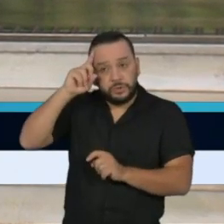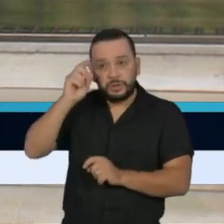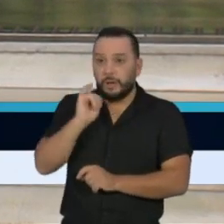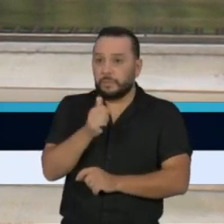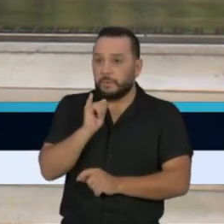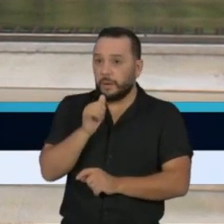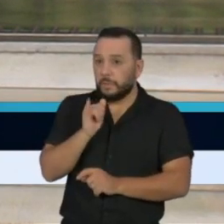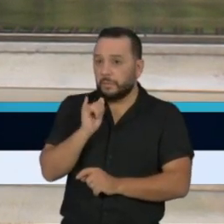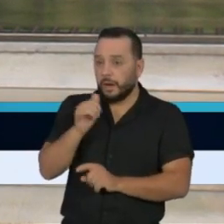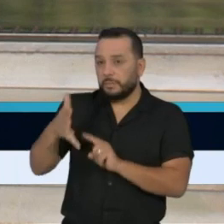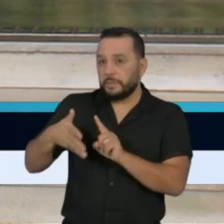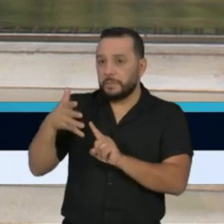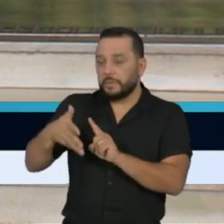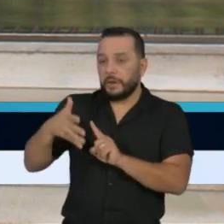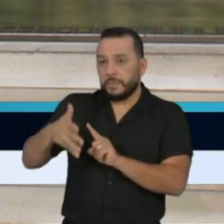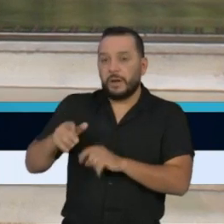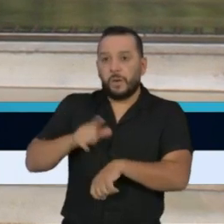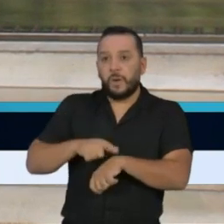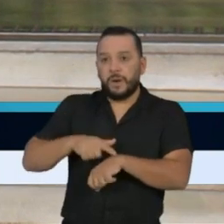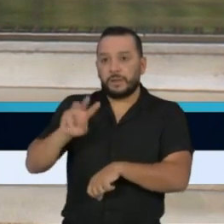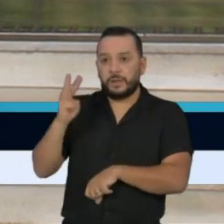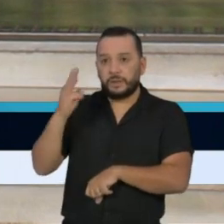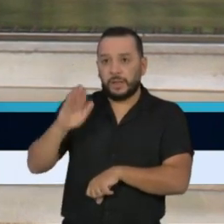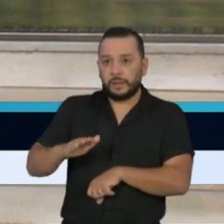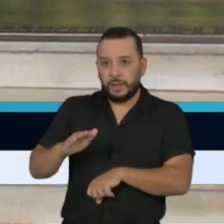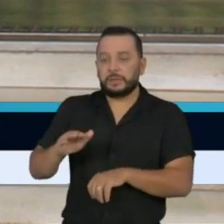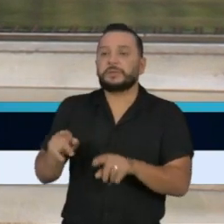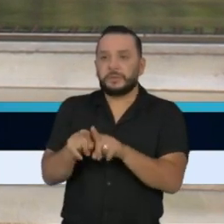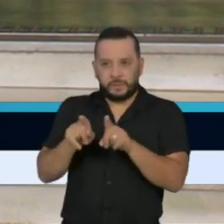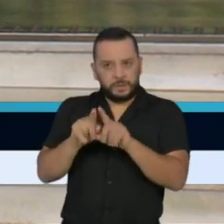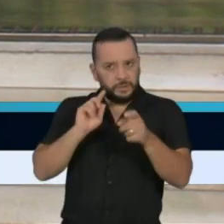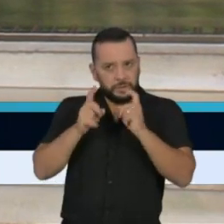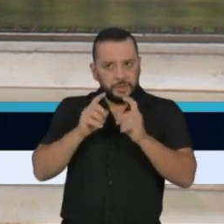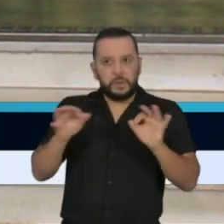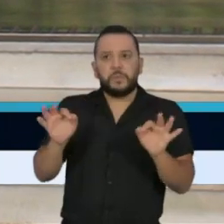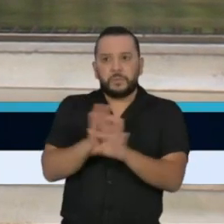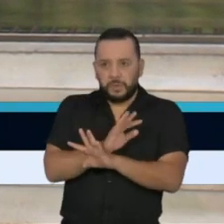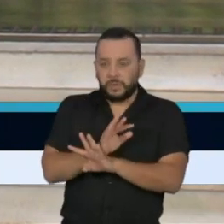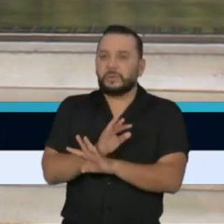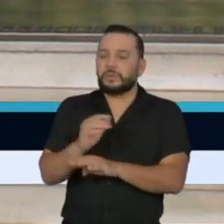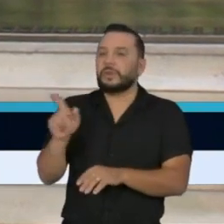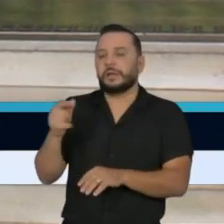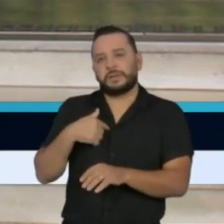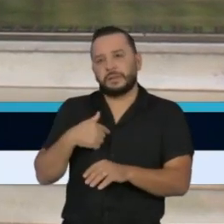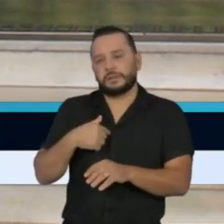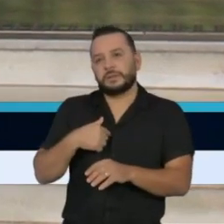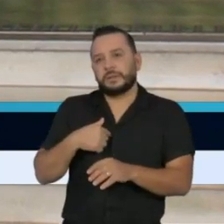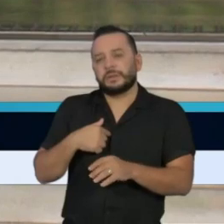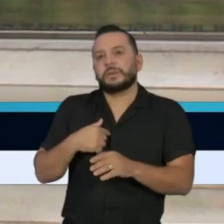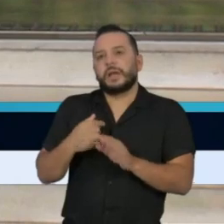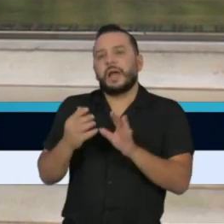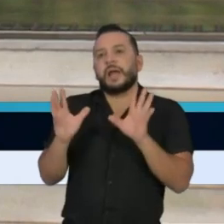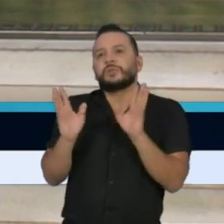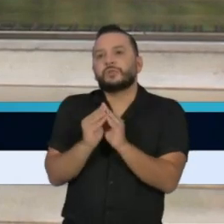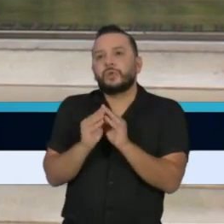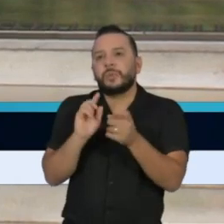às 15 horas, e ao término da reunião as informações também serão, por óbvio, disponibilizados